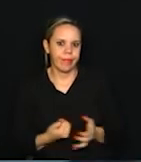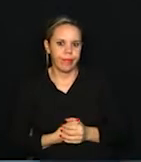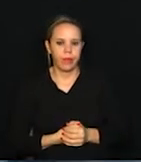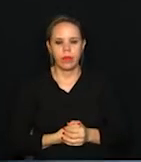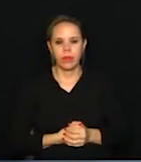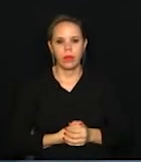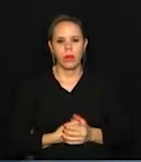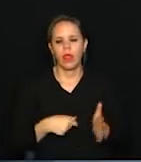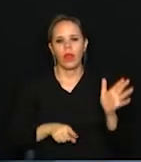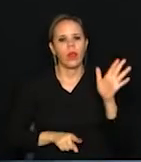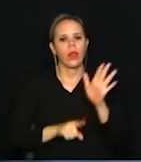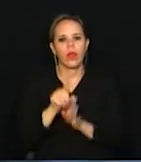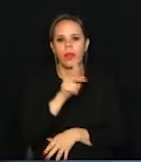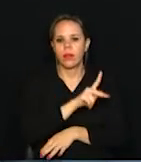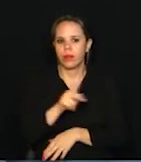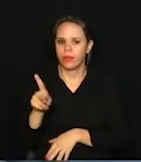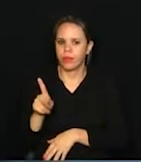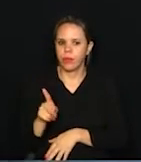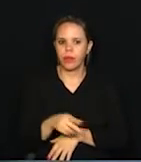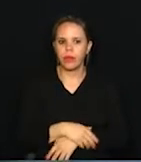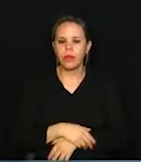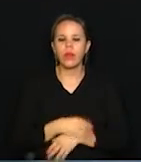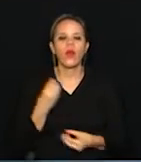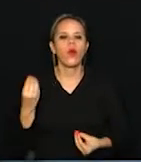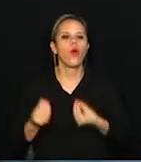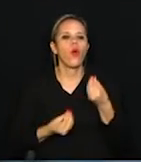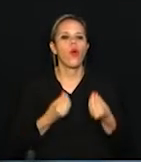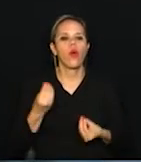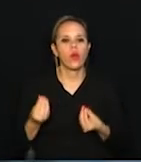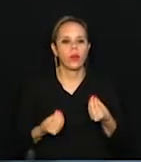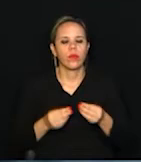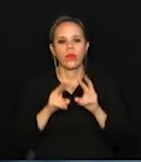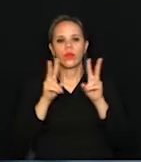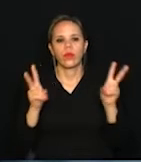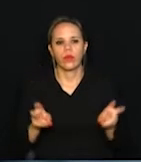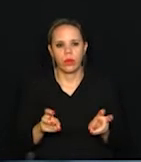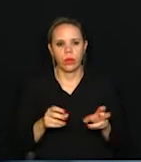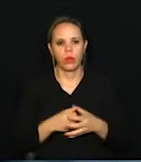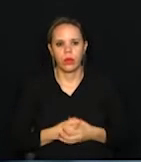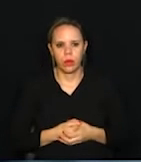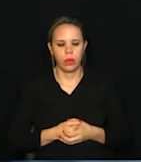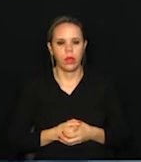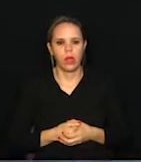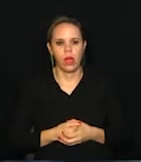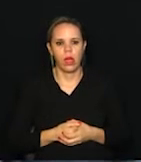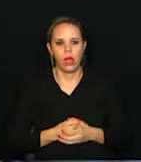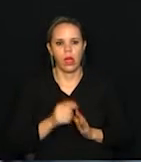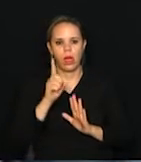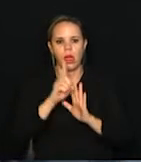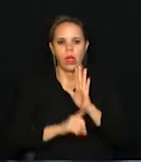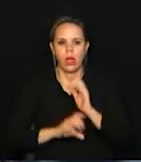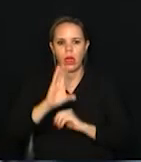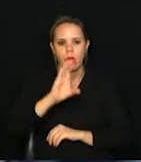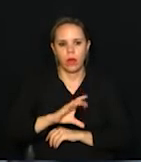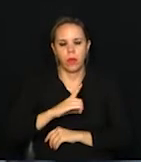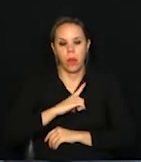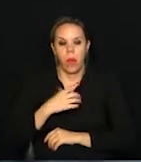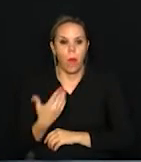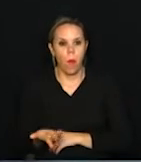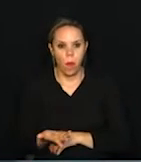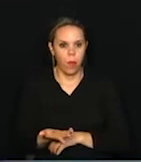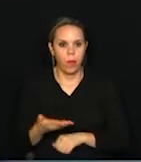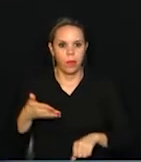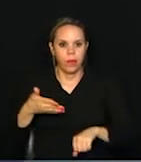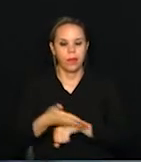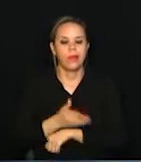eu pergunto ao presidente Ayrton como é que fica em relação ao direito que o cidadão tem de entrar